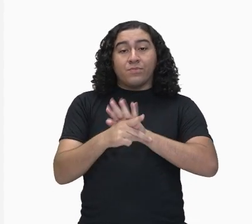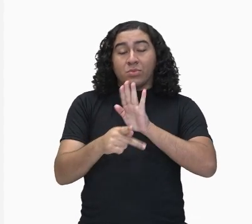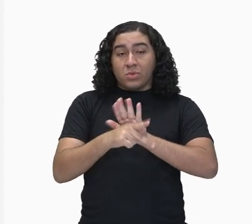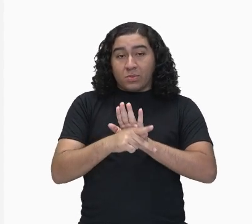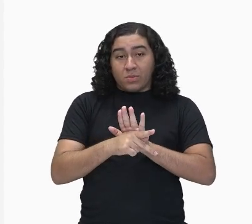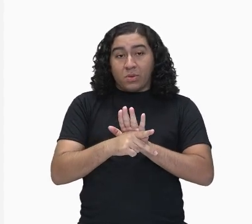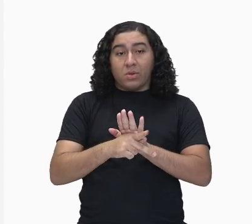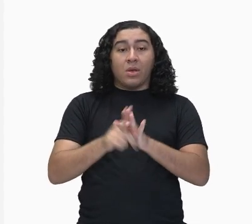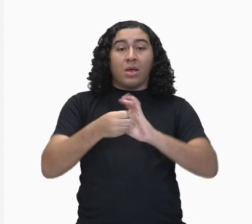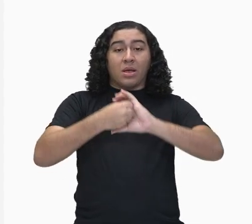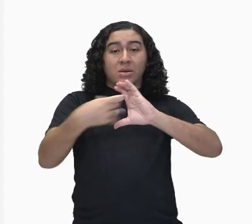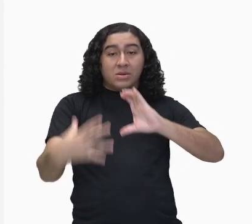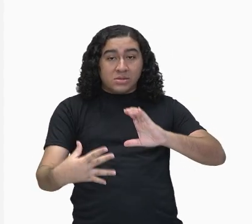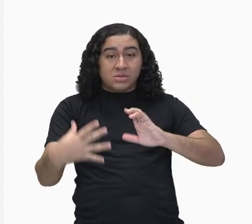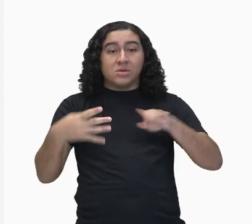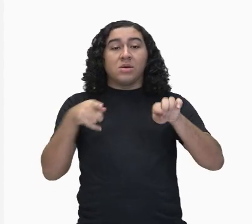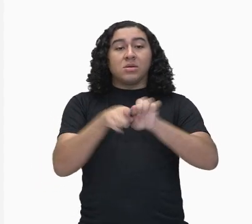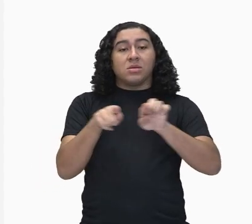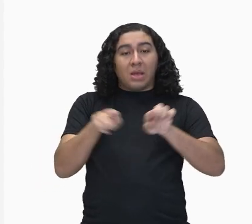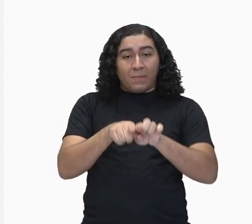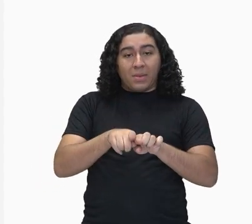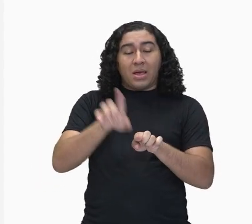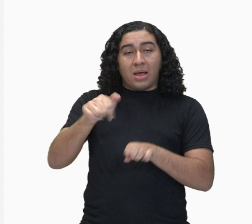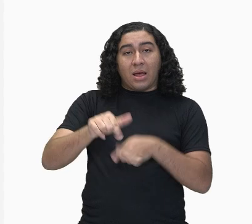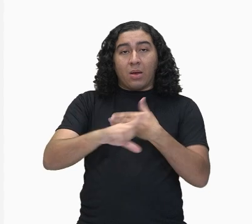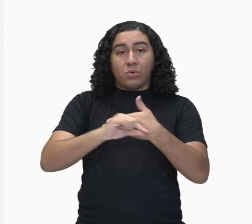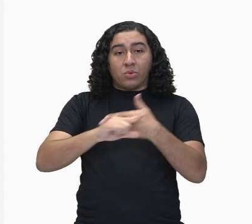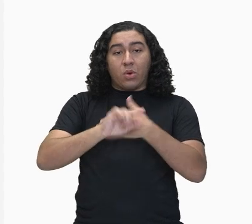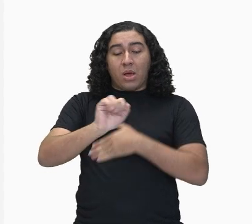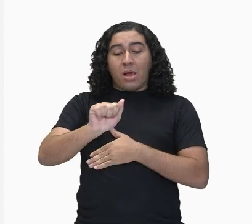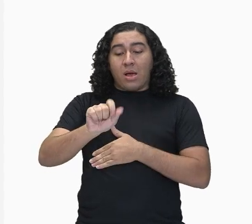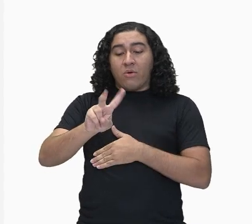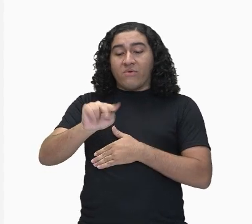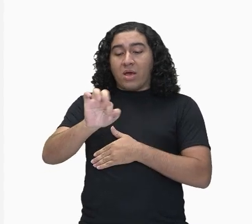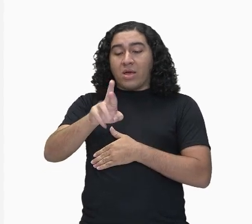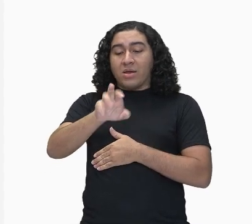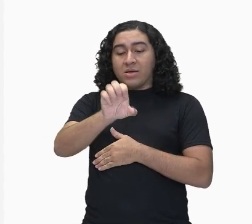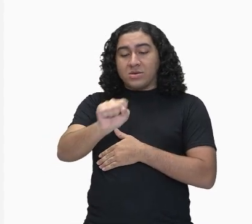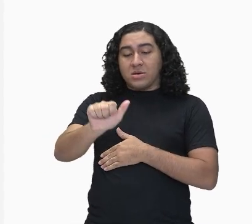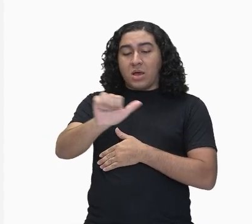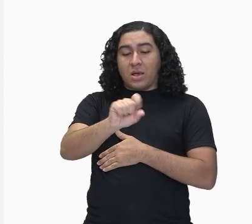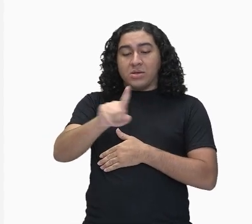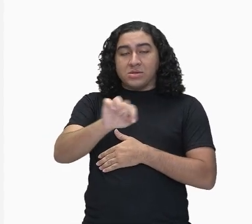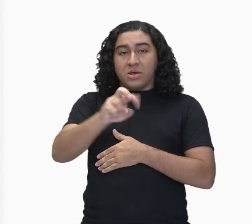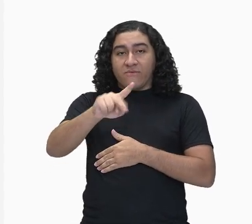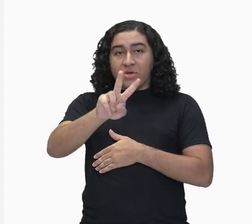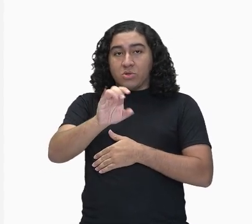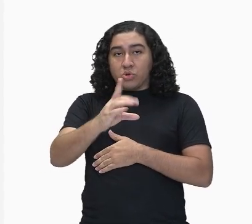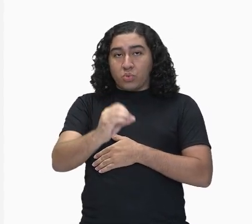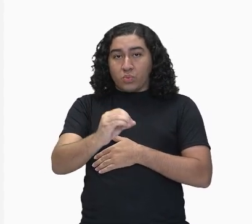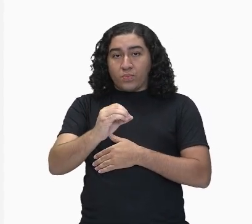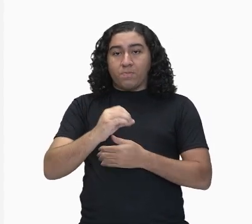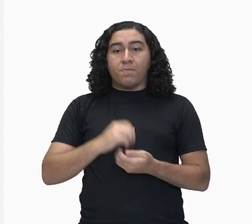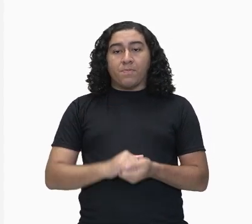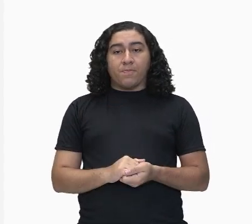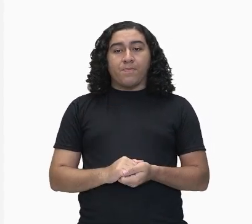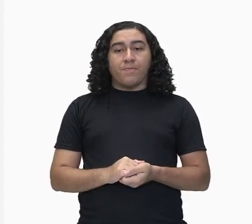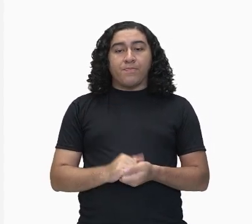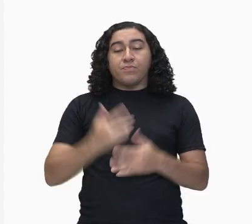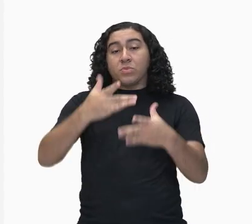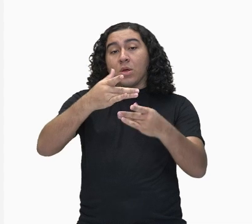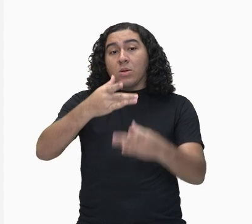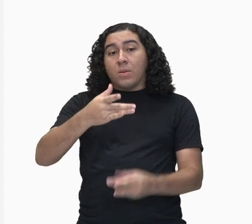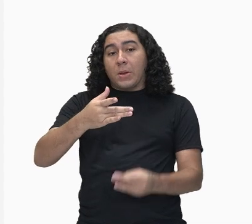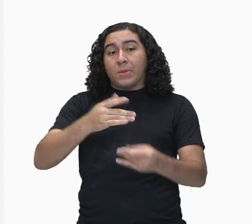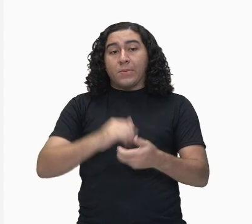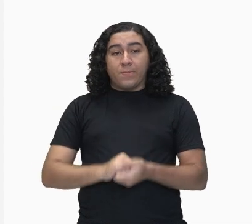geração, características, romantismo no Brasil, segunda geração, Álvares de Azevedo.